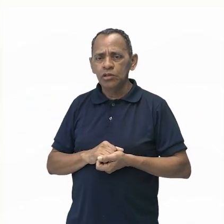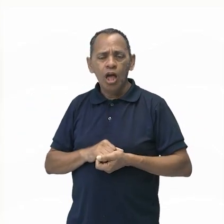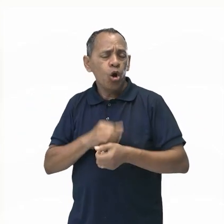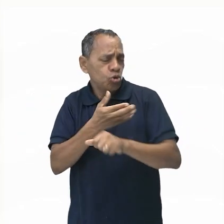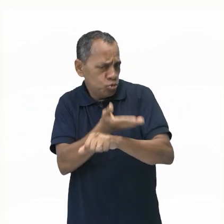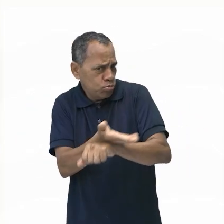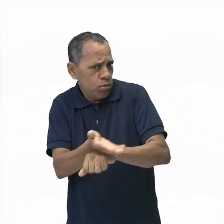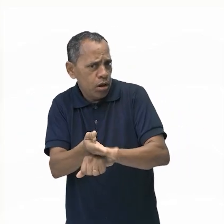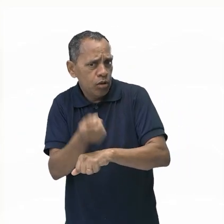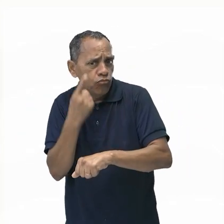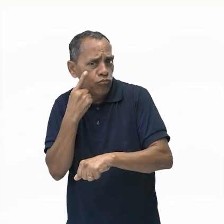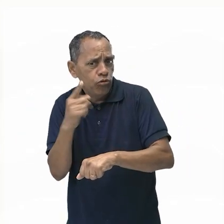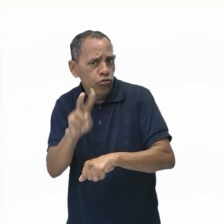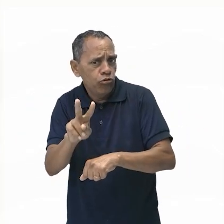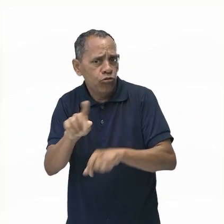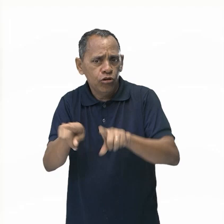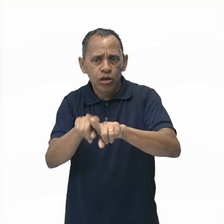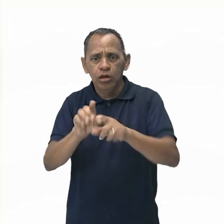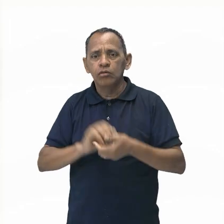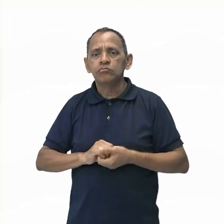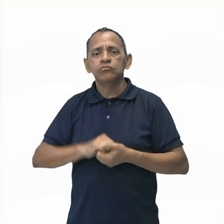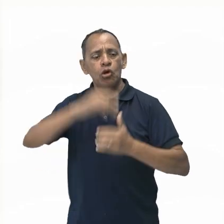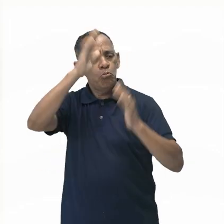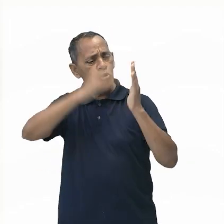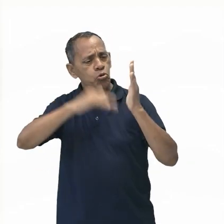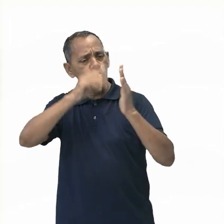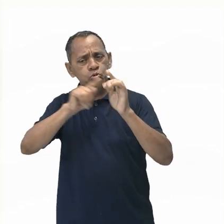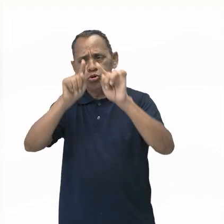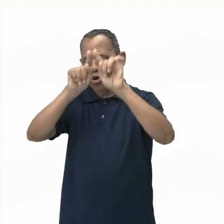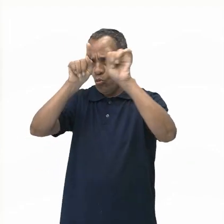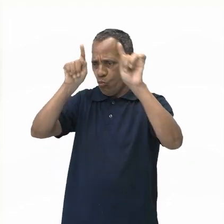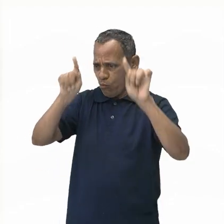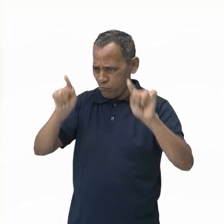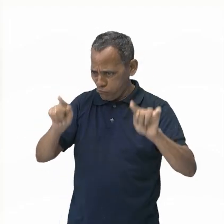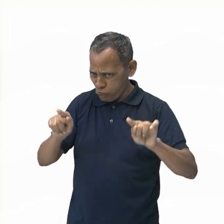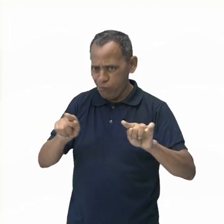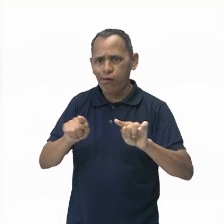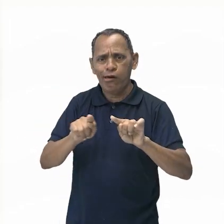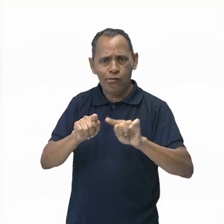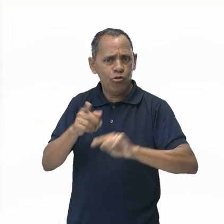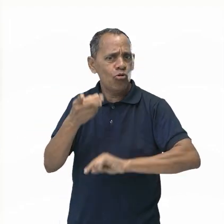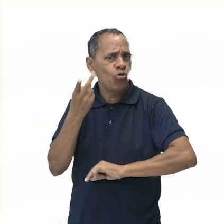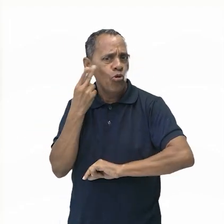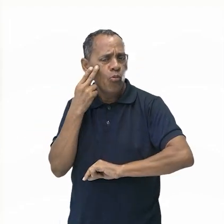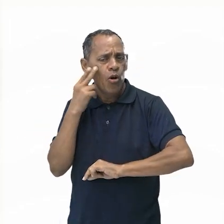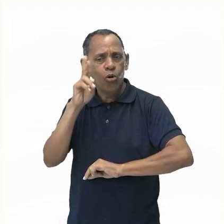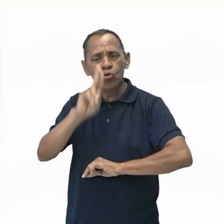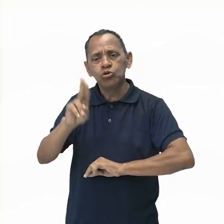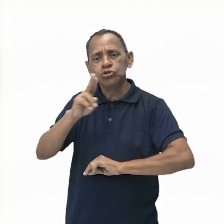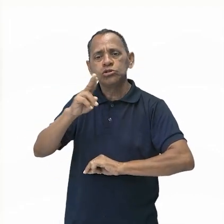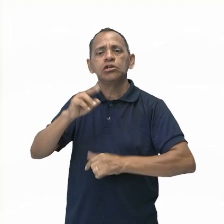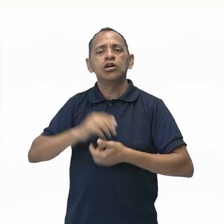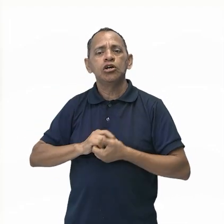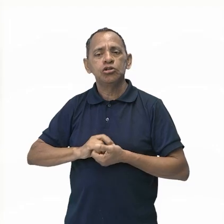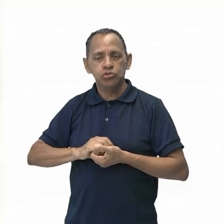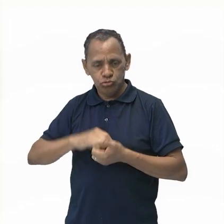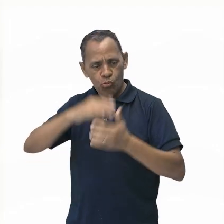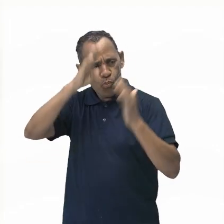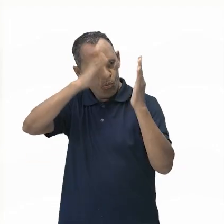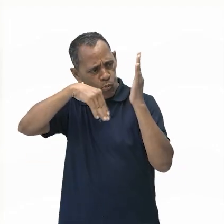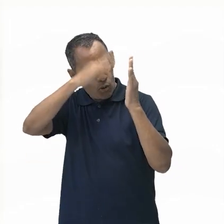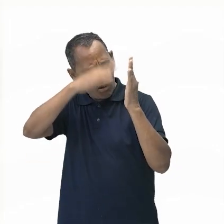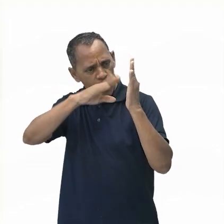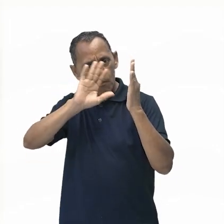o quê? As obras, pinturas, numa tela, que é algo convencional, utilizando as tintas. Mas aí esses